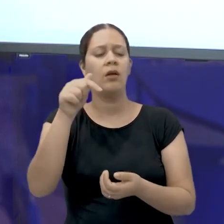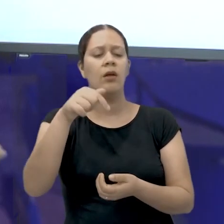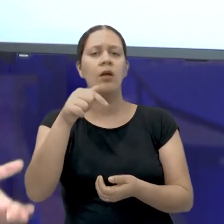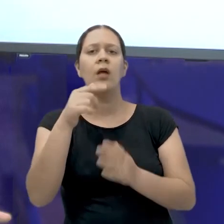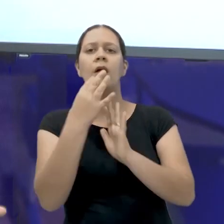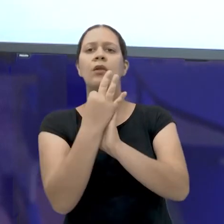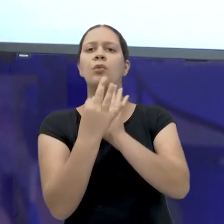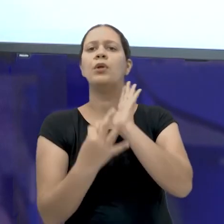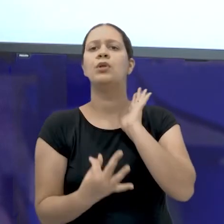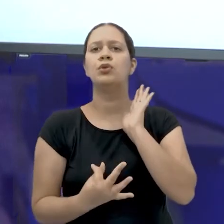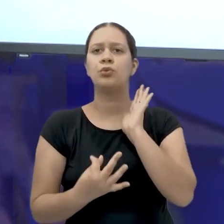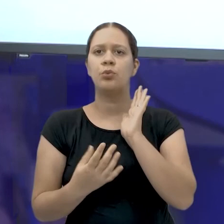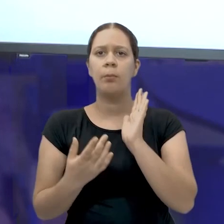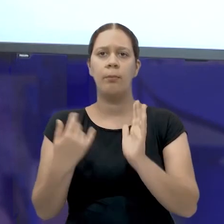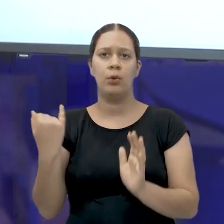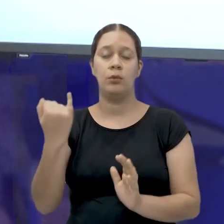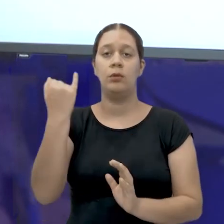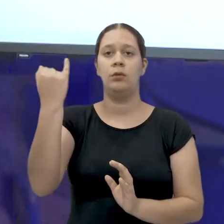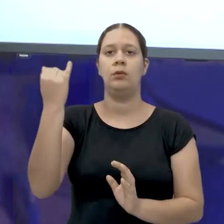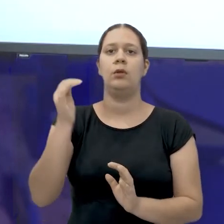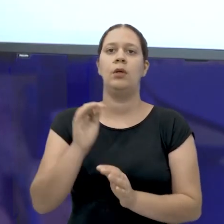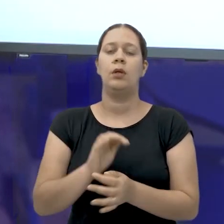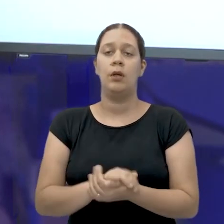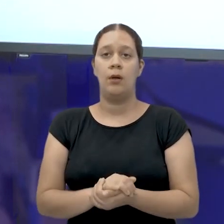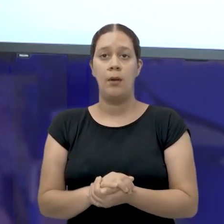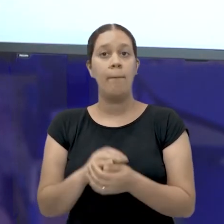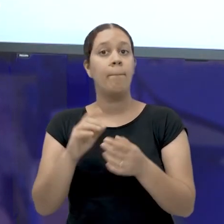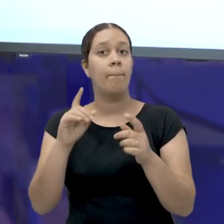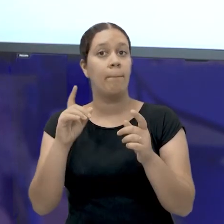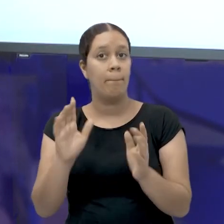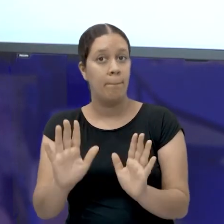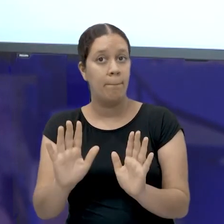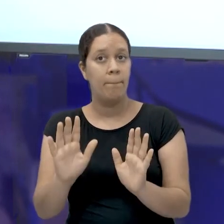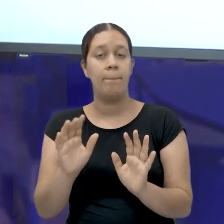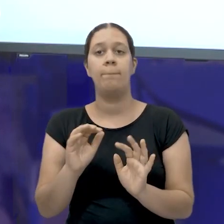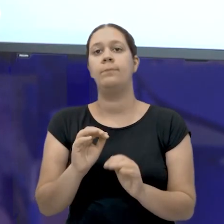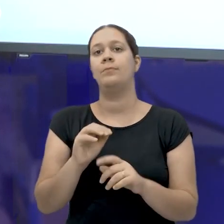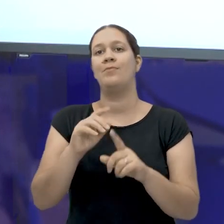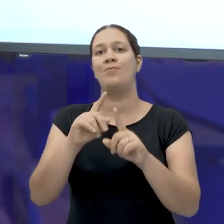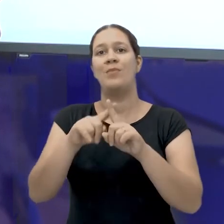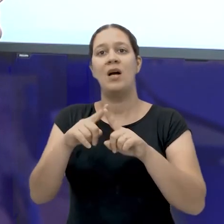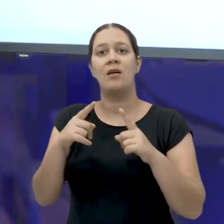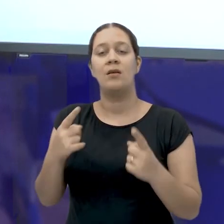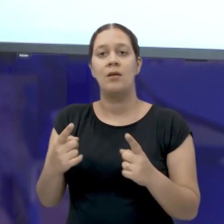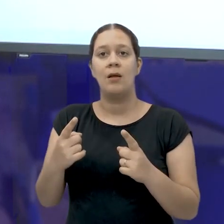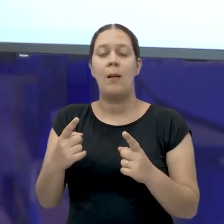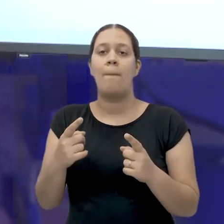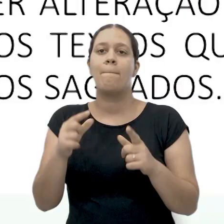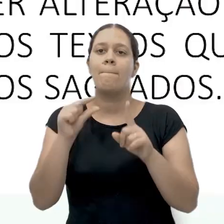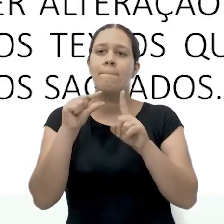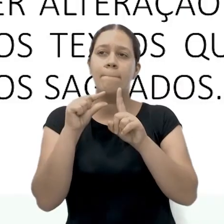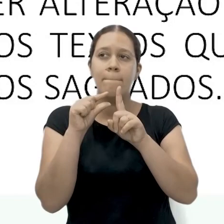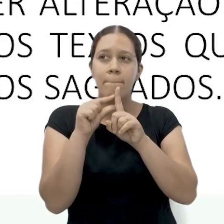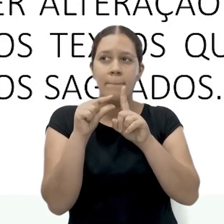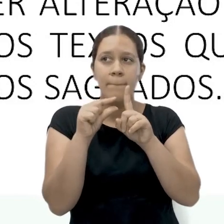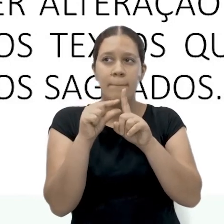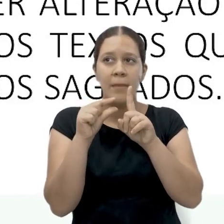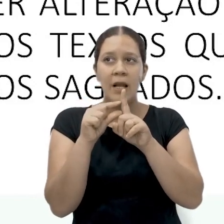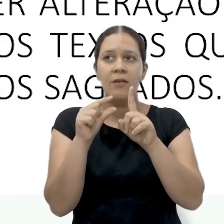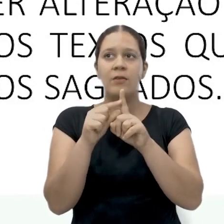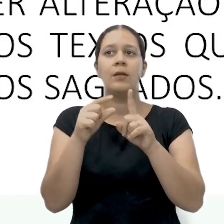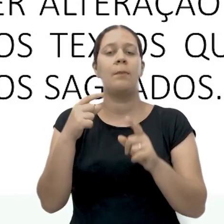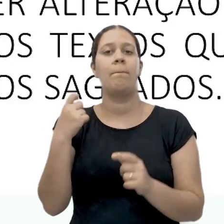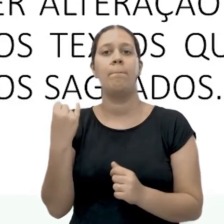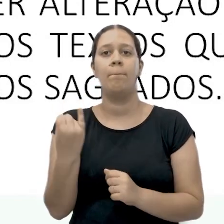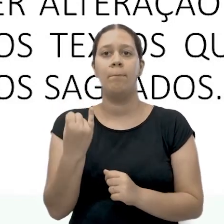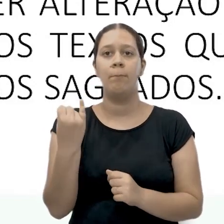é um texto sagrado? Aí é que está essa palavra que nos ajuda a pensar. O cânone, uma palavra estranha, né? Mas